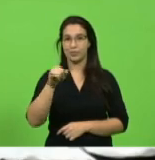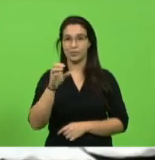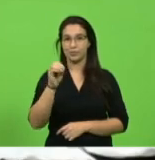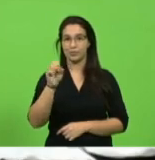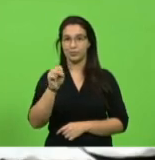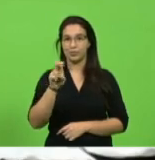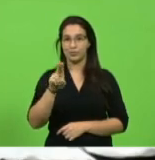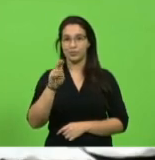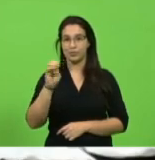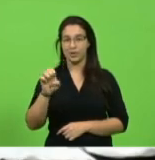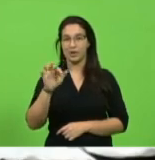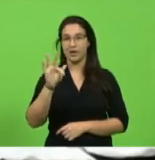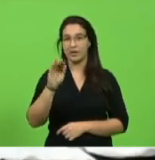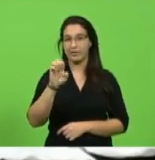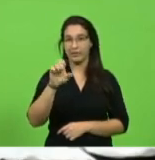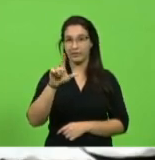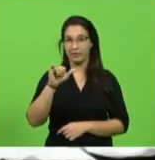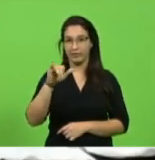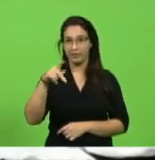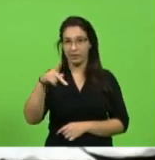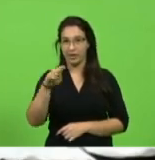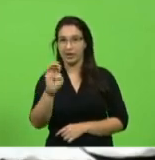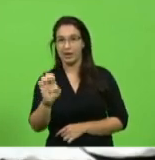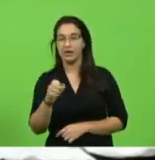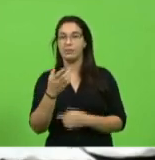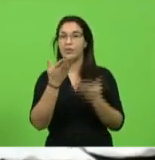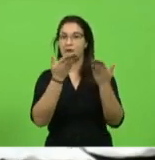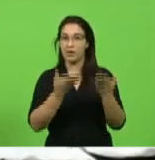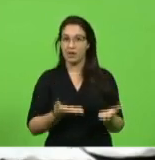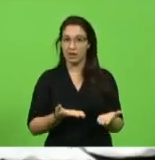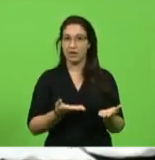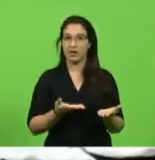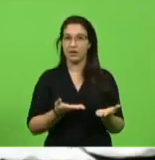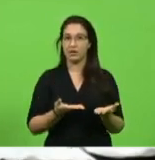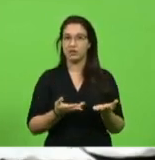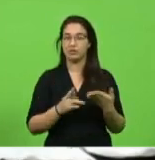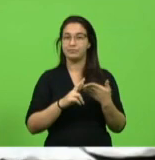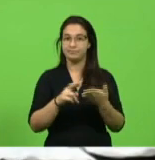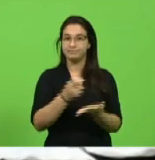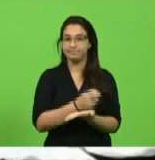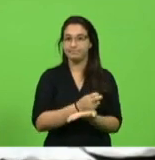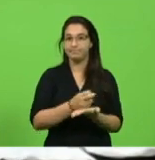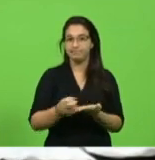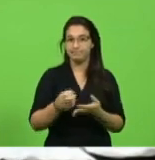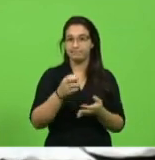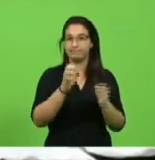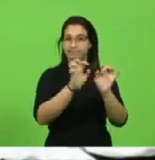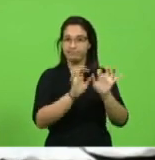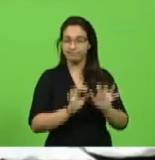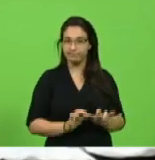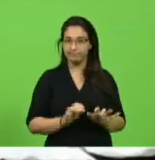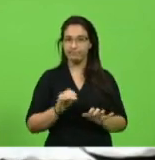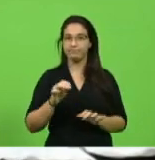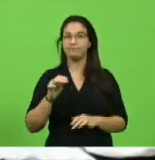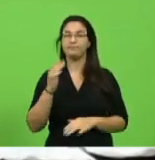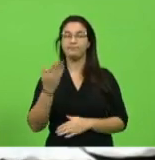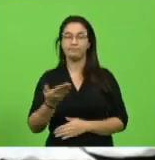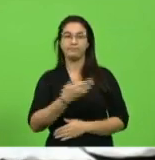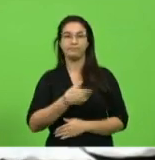Henrique Brolese formularam pedido de impedimento do senhor governador do Estado de Santa Catarina, Carlos Moisés da